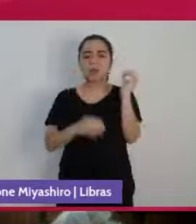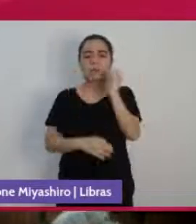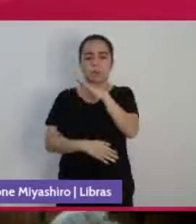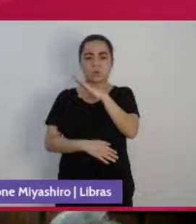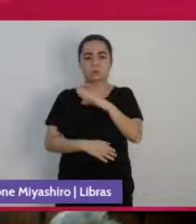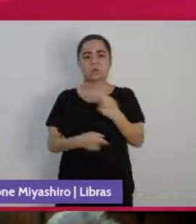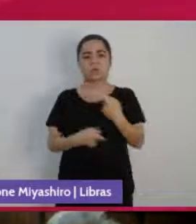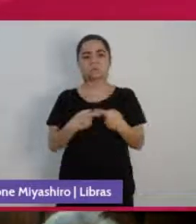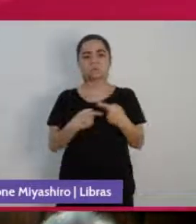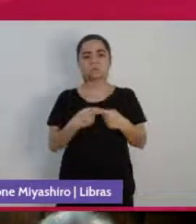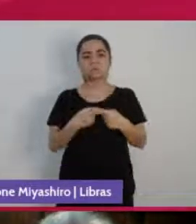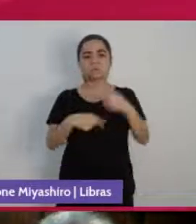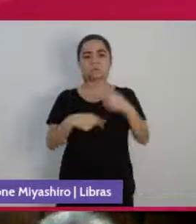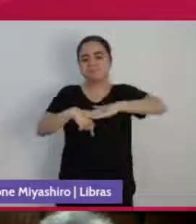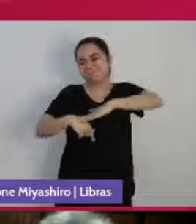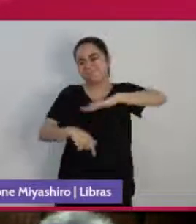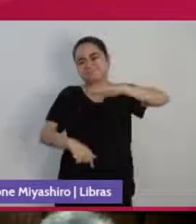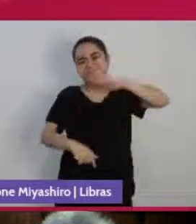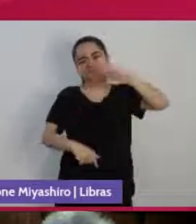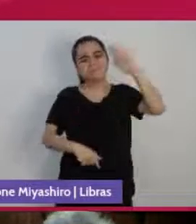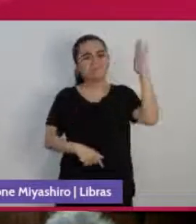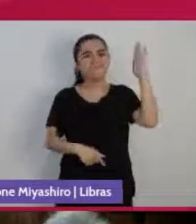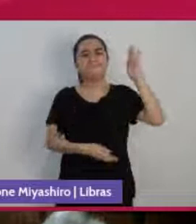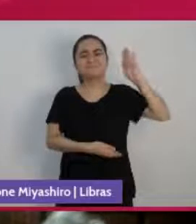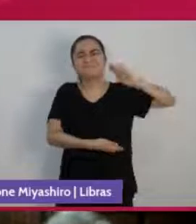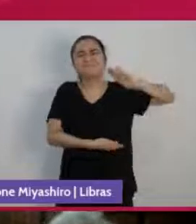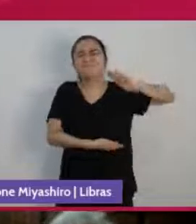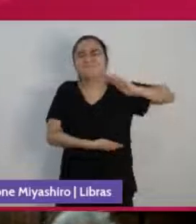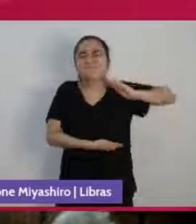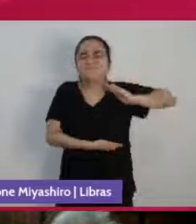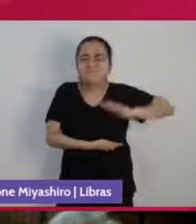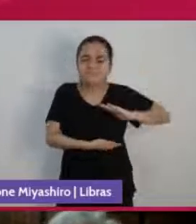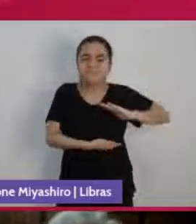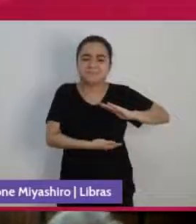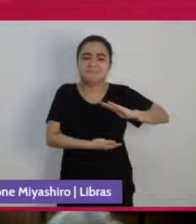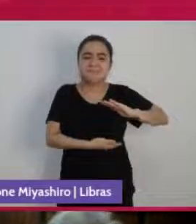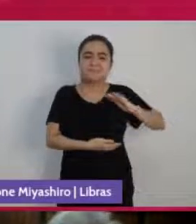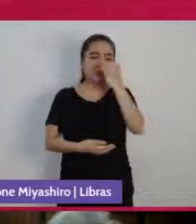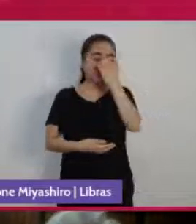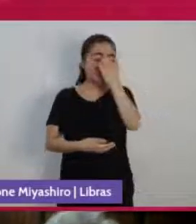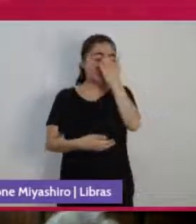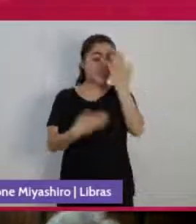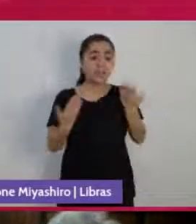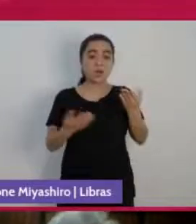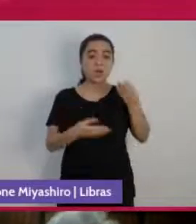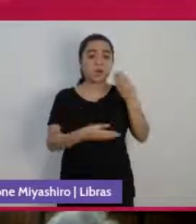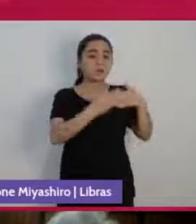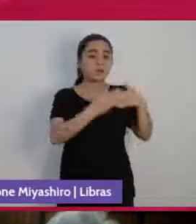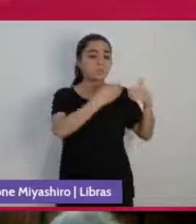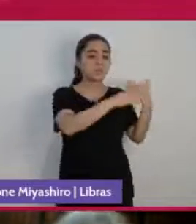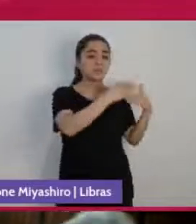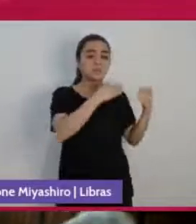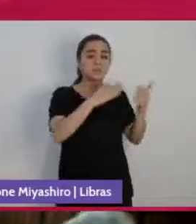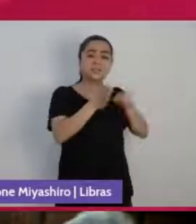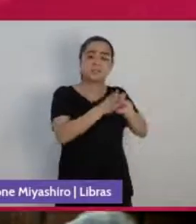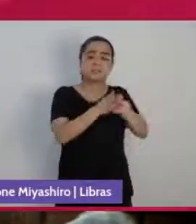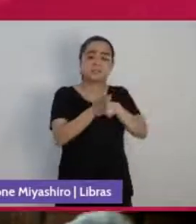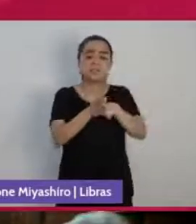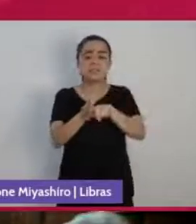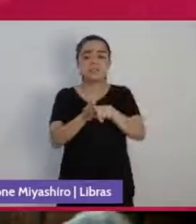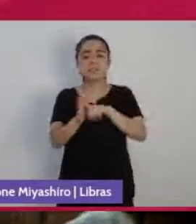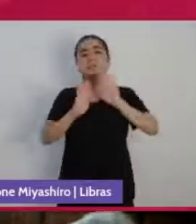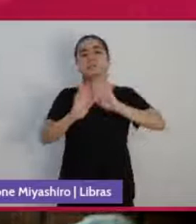porque aumenta muito a força de compressão e está caminhando para o lado contrário que as pesquisas estão indo. Mas a gente sabe